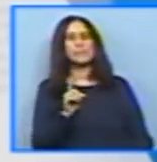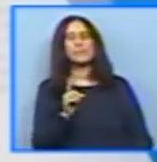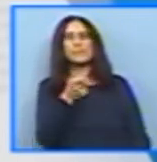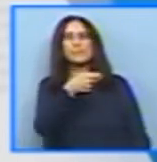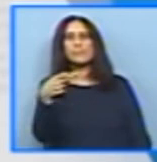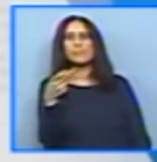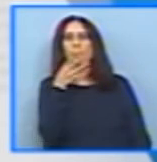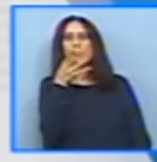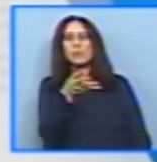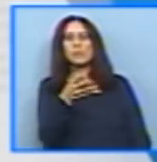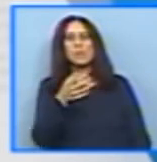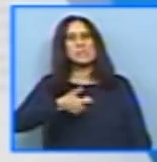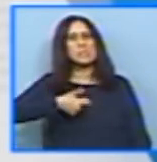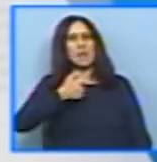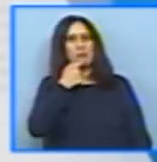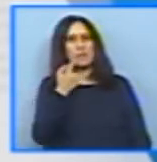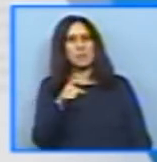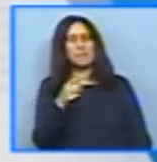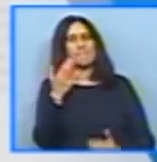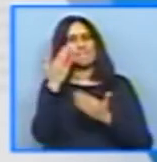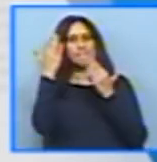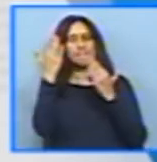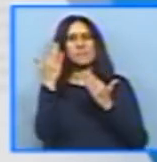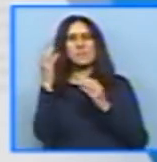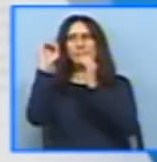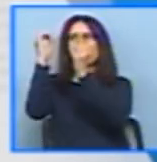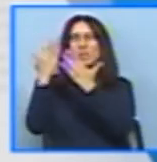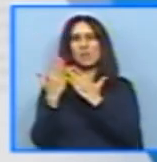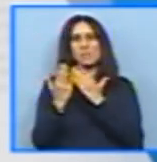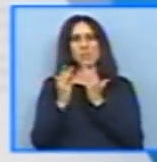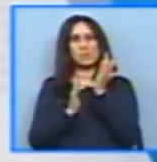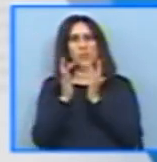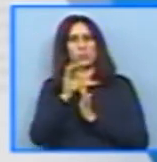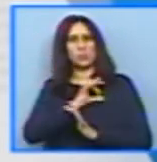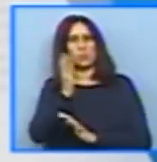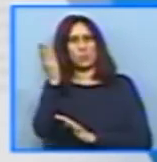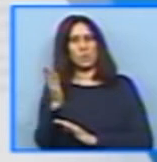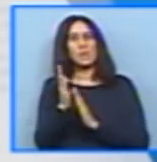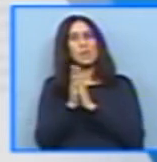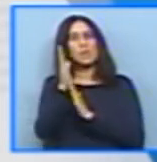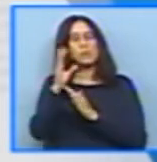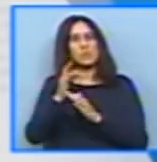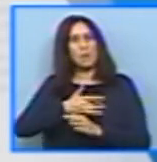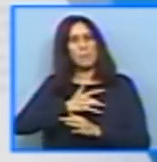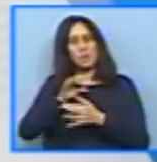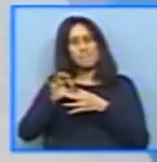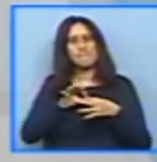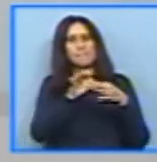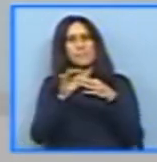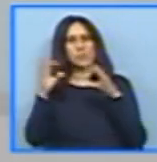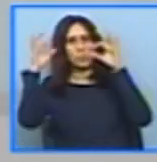chamar a premissa, ou seja, a saudação, a graça do Senhor Jesus Cristo, o amor de Deus e a comunhão do Espírito Santo. Isto é uma